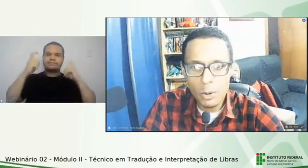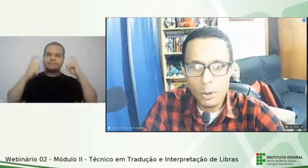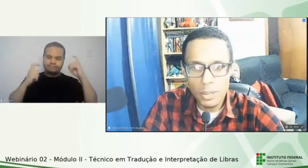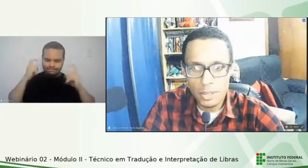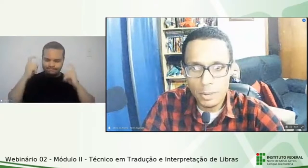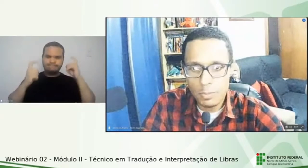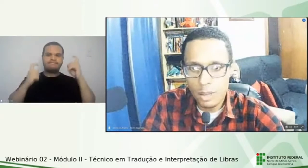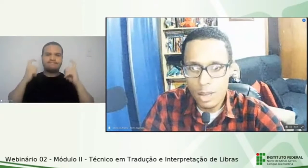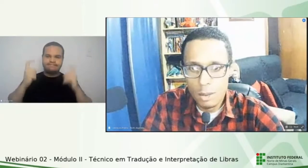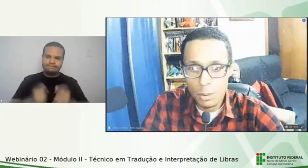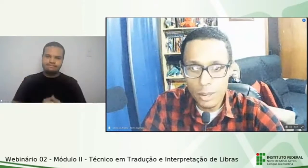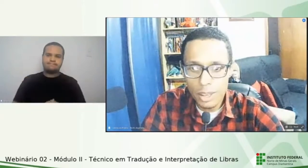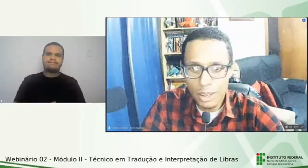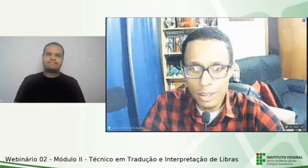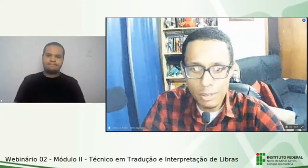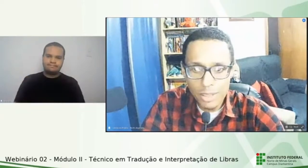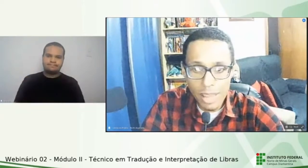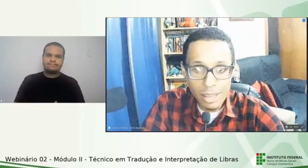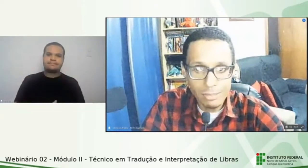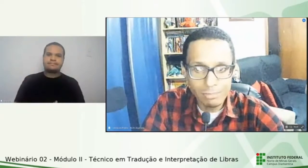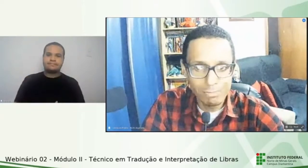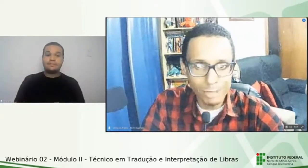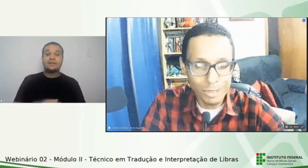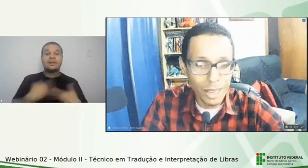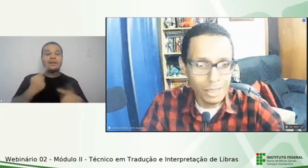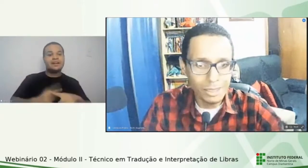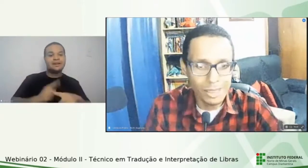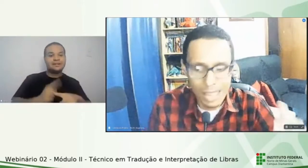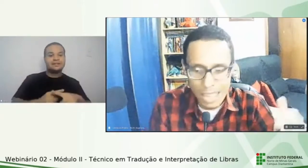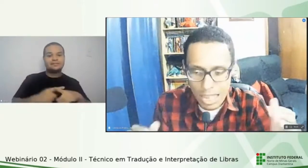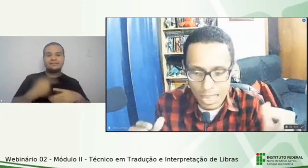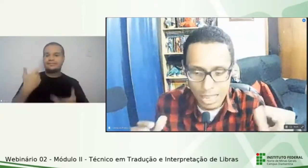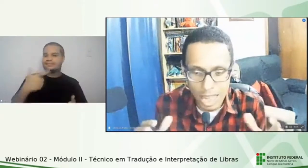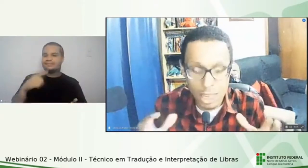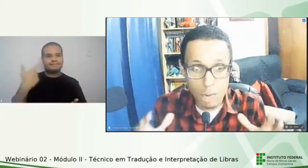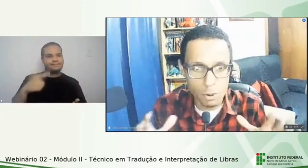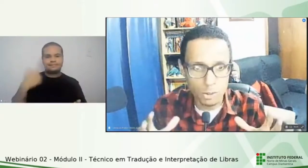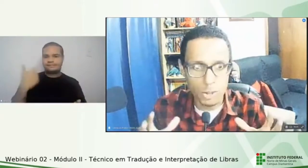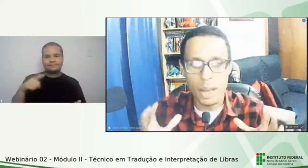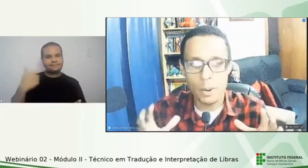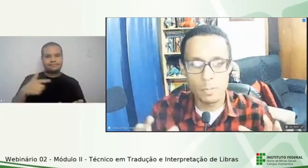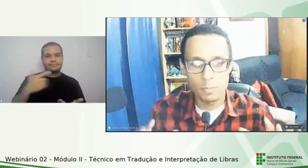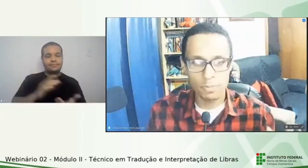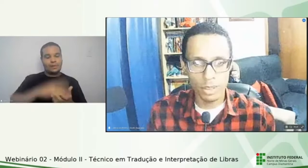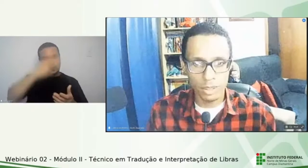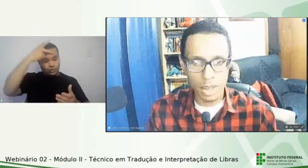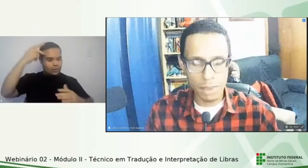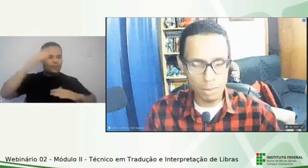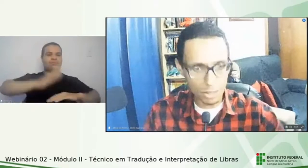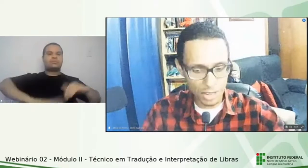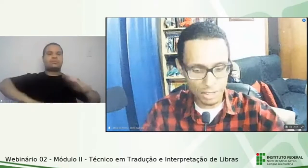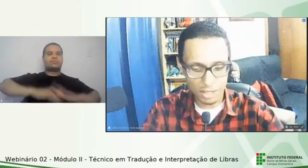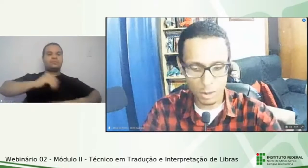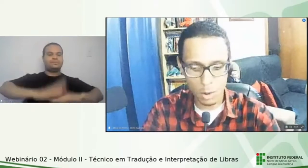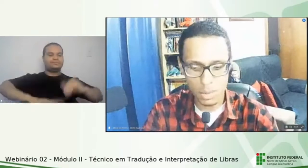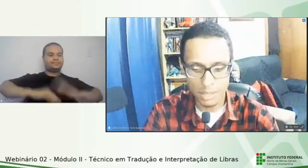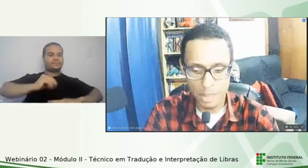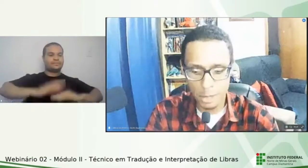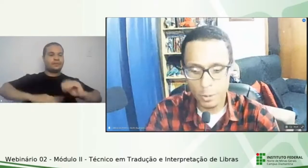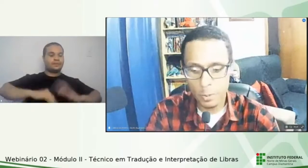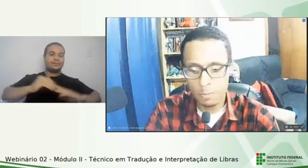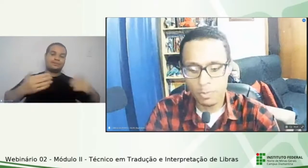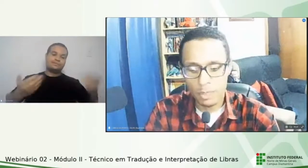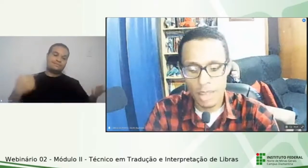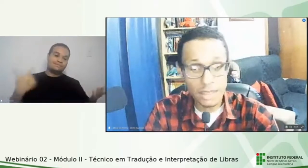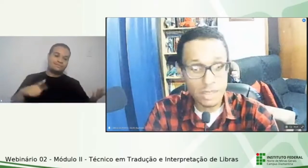grande preocupação. Porque não tem aquele profissional. Né? Para vocês que estão